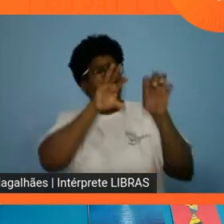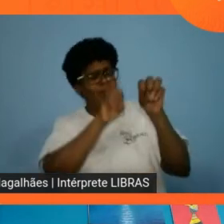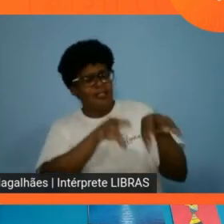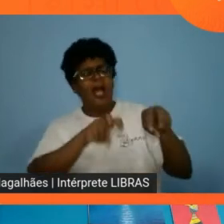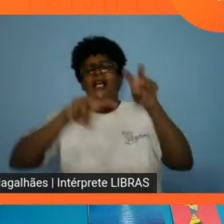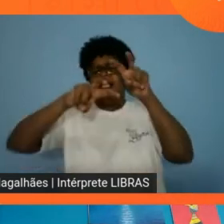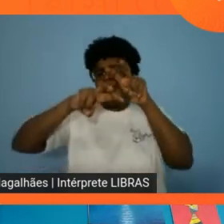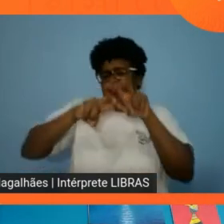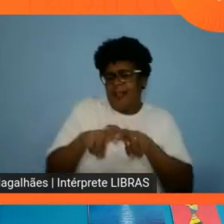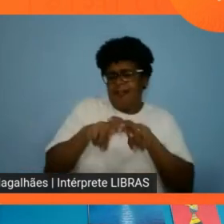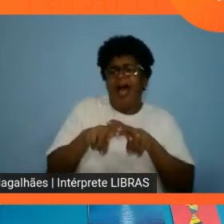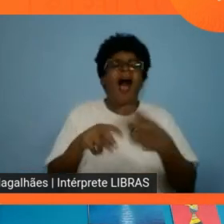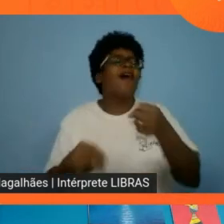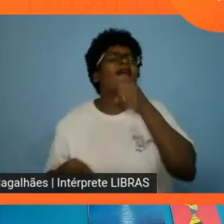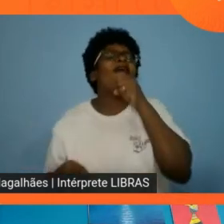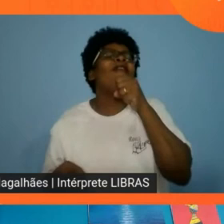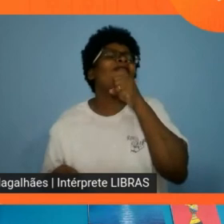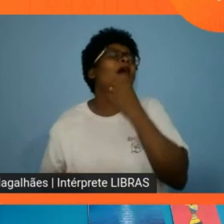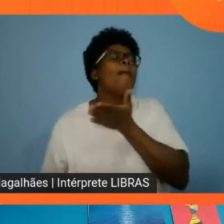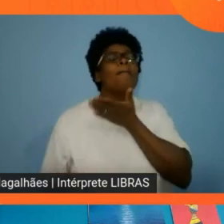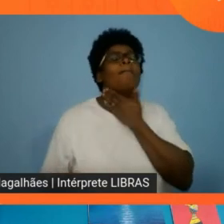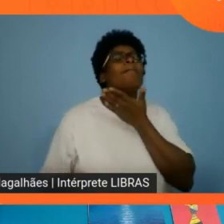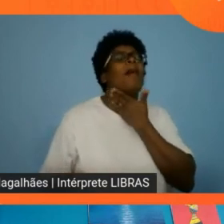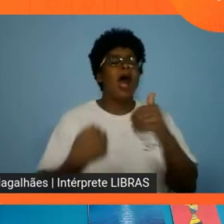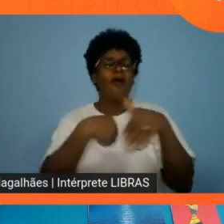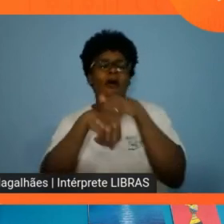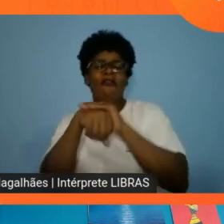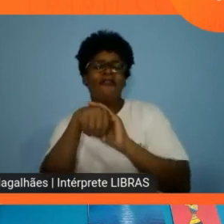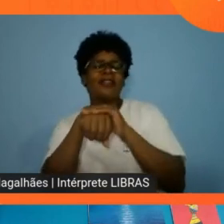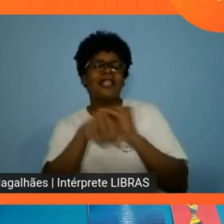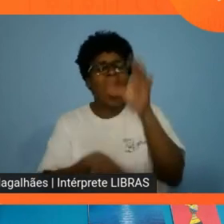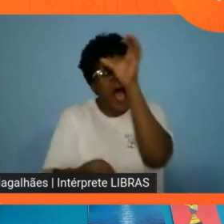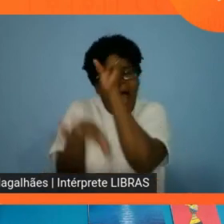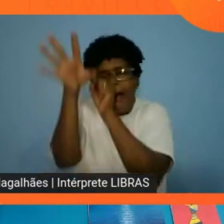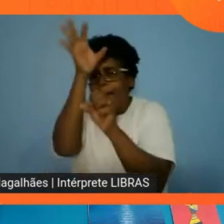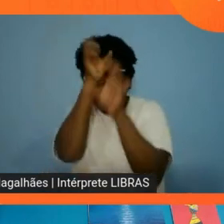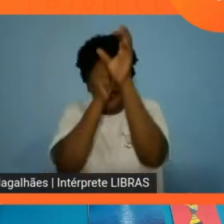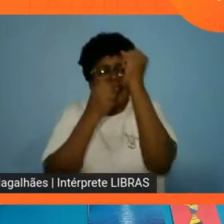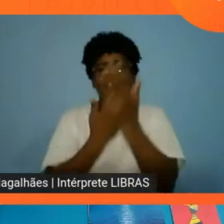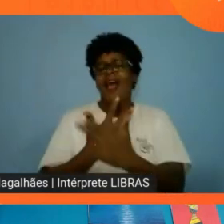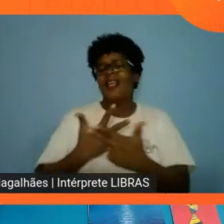e conversar e aprender as coisas da educação